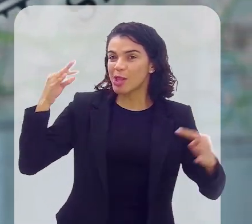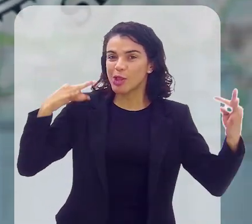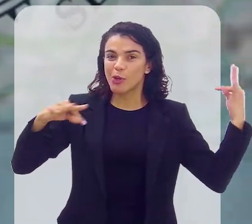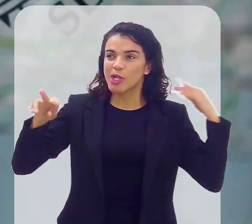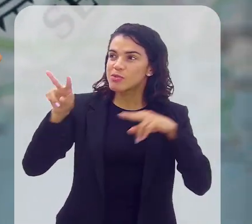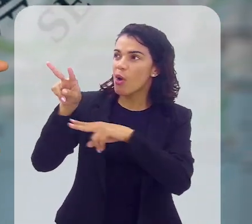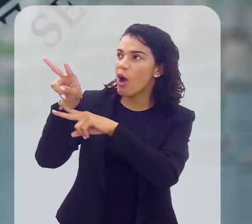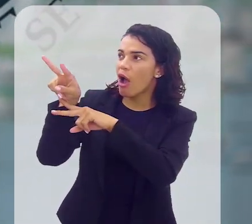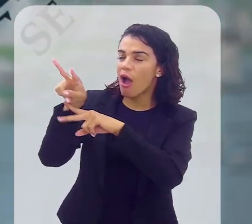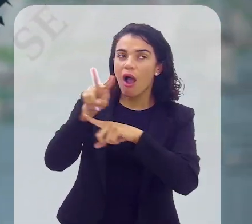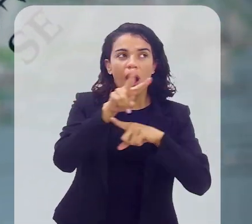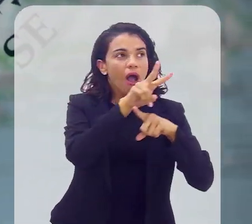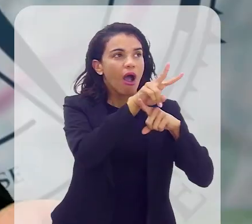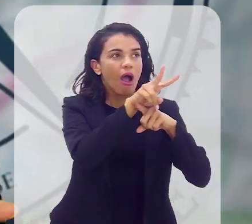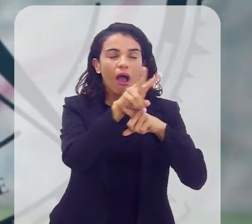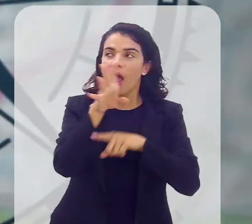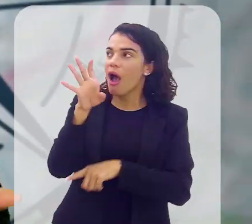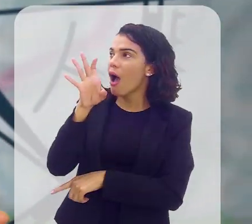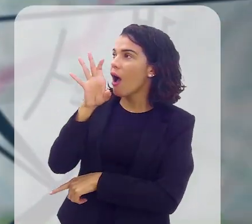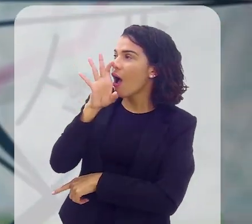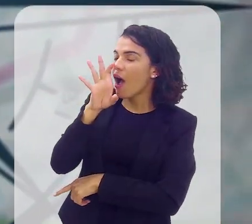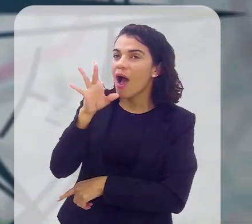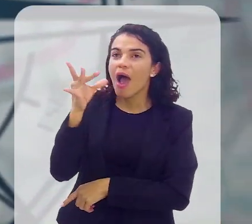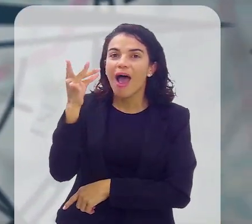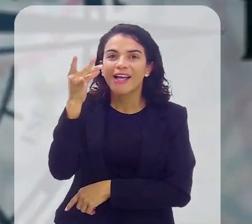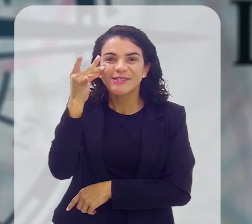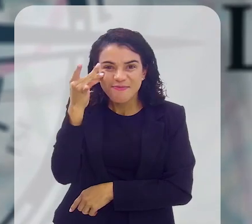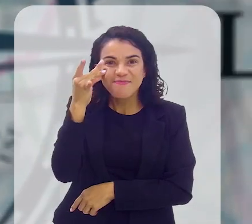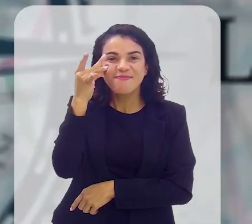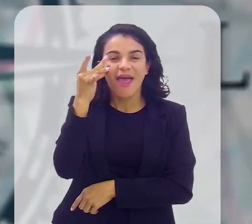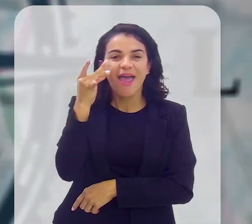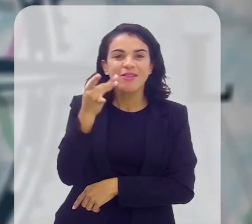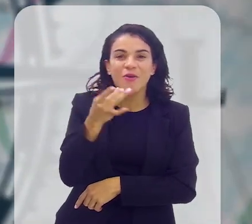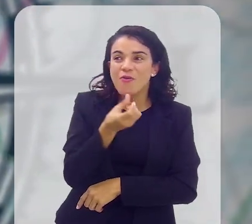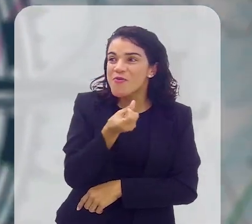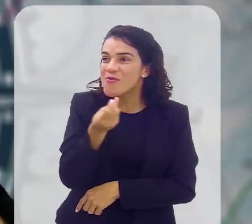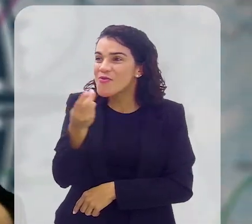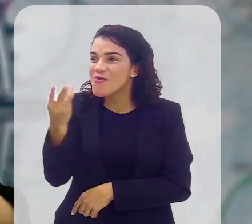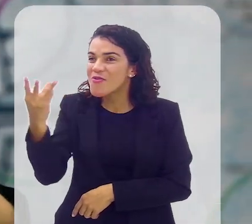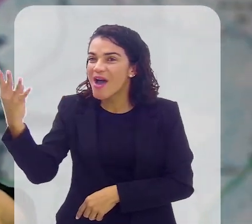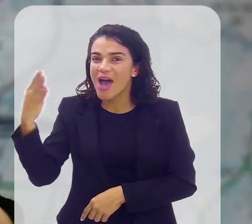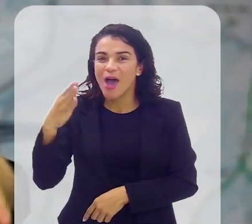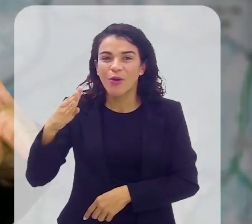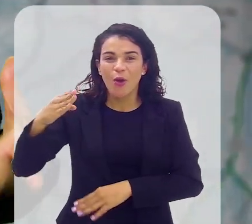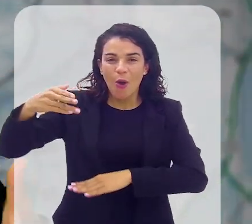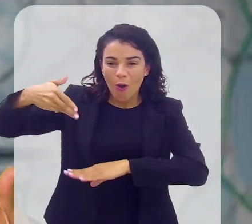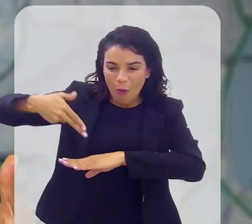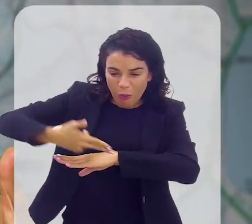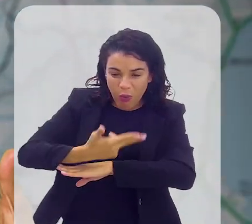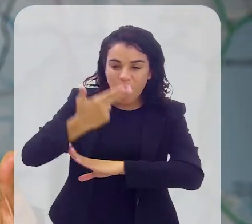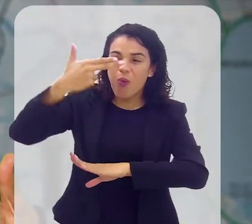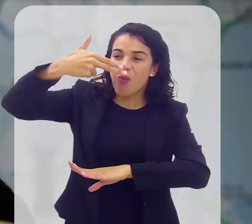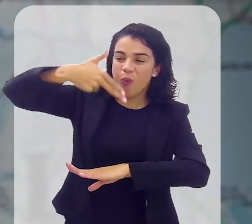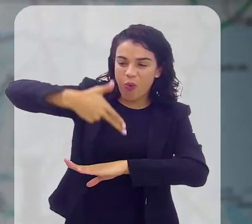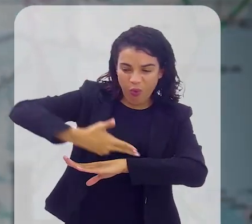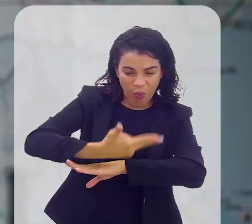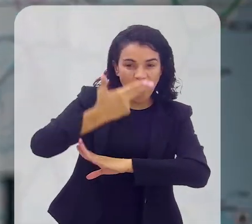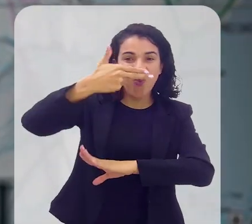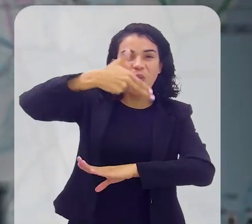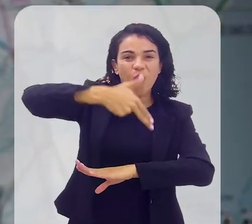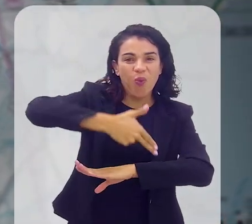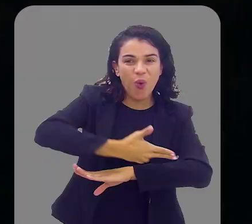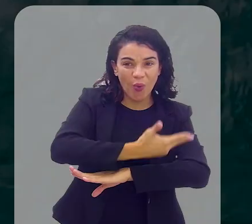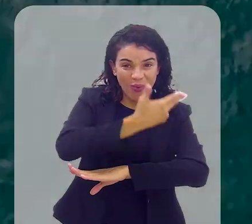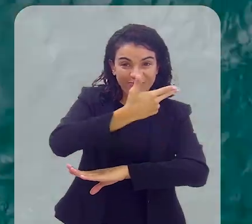fazer turismo de observação e admirar bem de perto centenas de botos cinza? Eu vou te